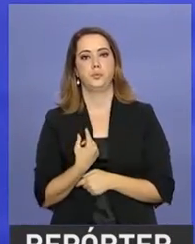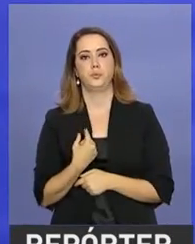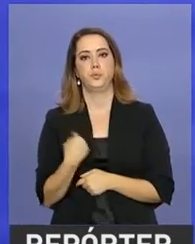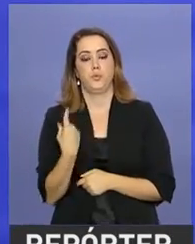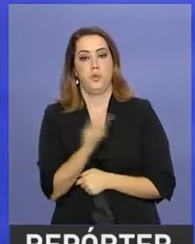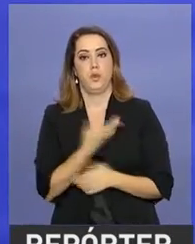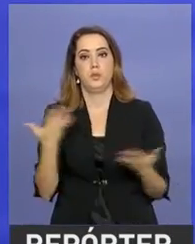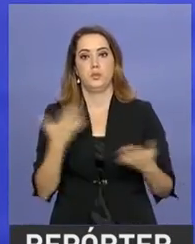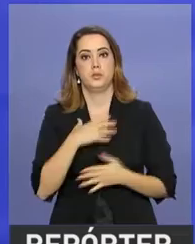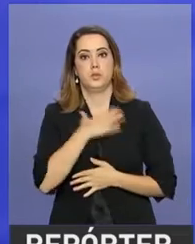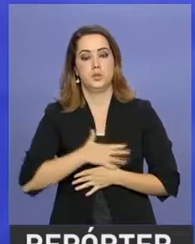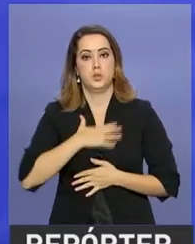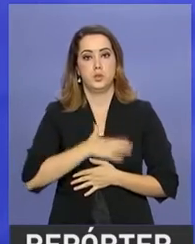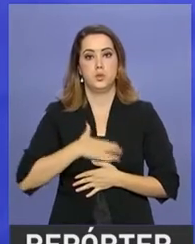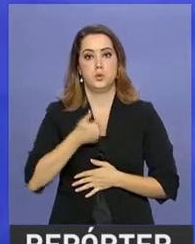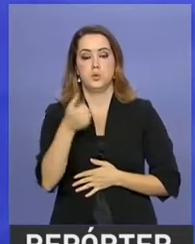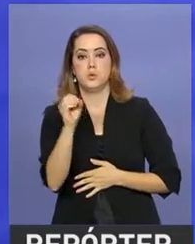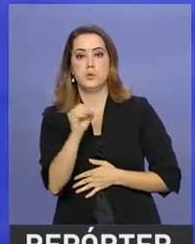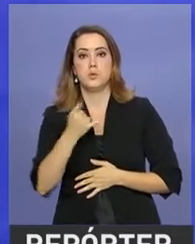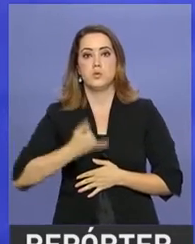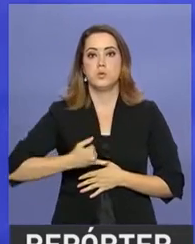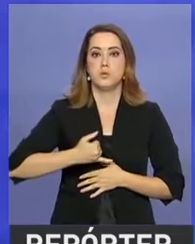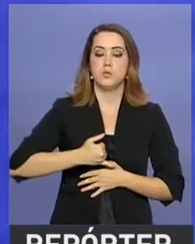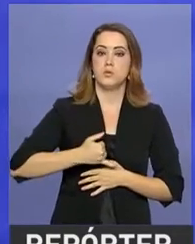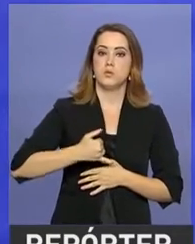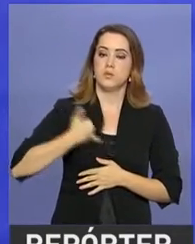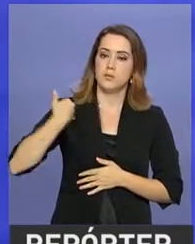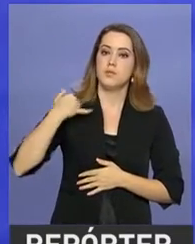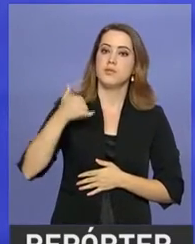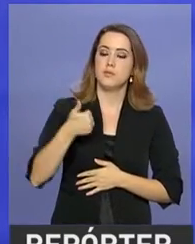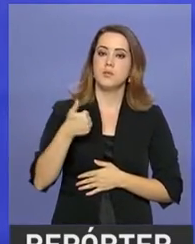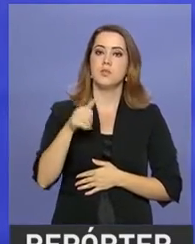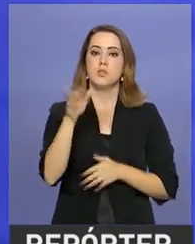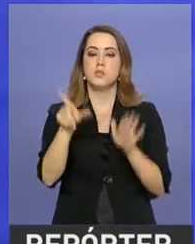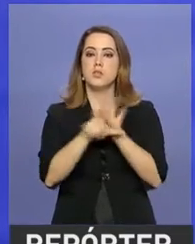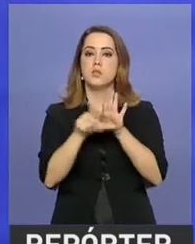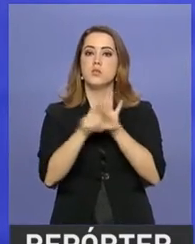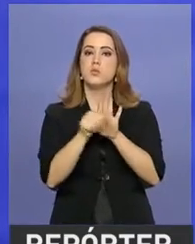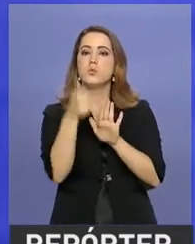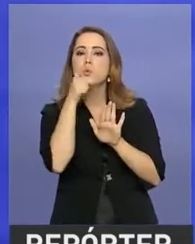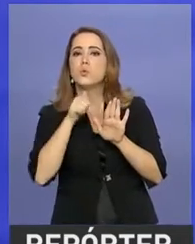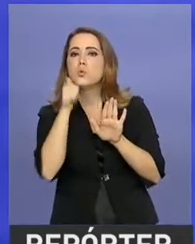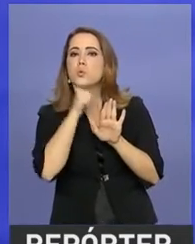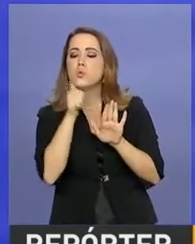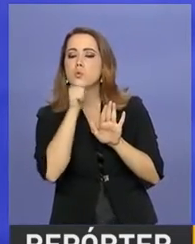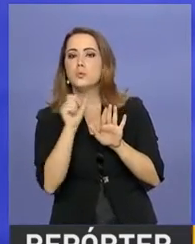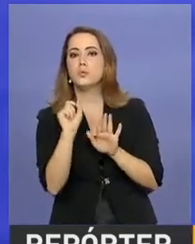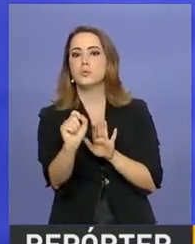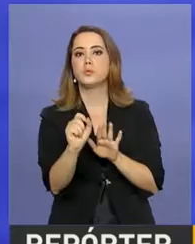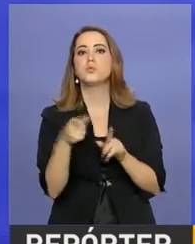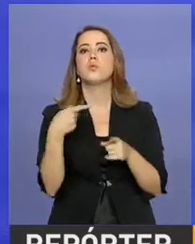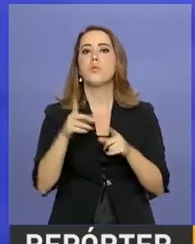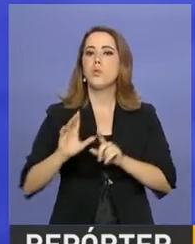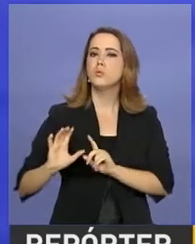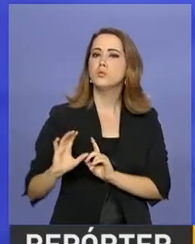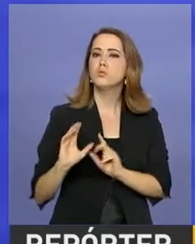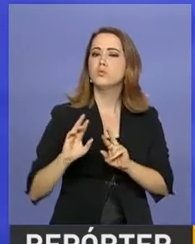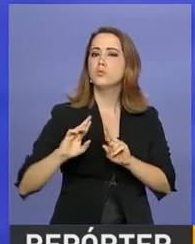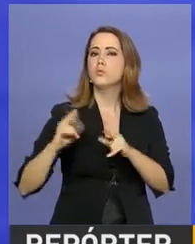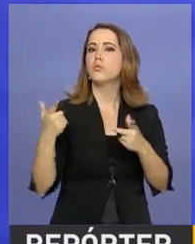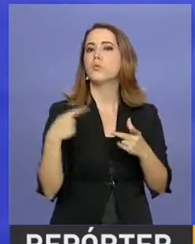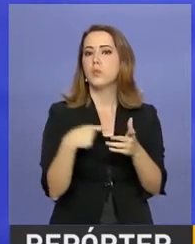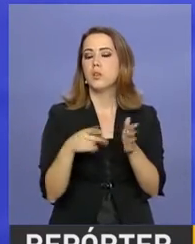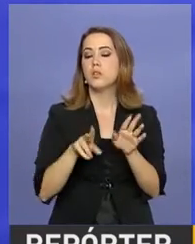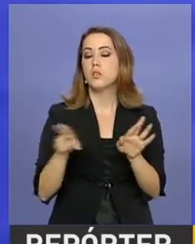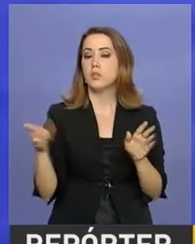da Lei Maria da Penha, que foi uma lei que veio para revolucionar realmente a questão da violência que acontecia contra a mulher, né?